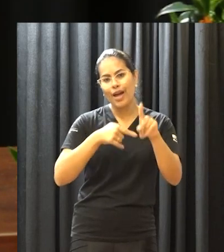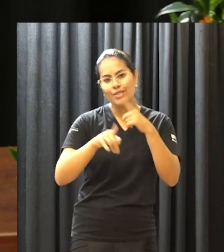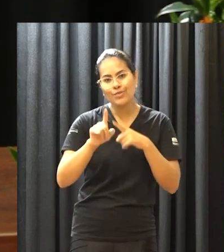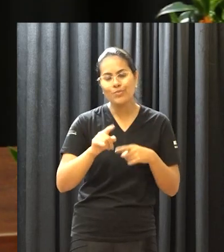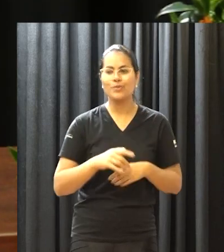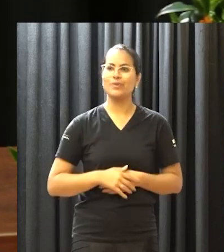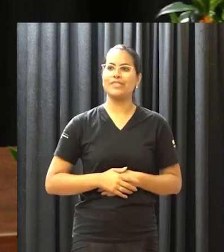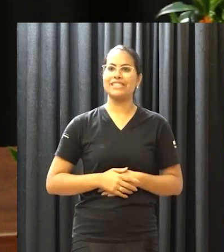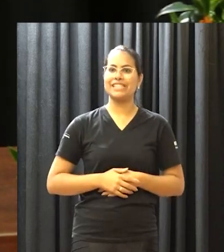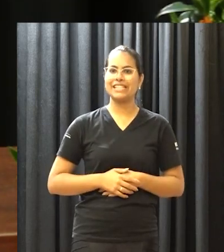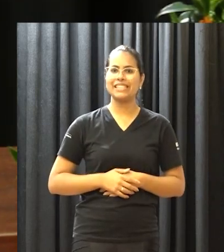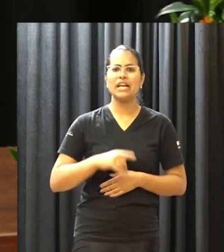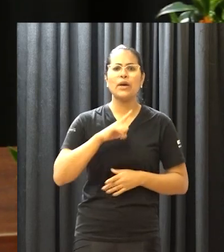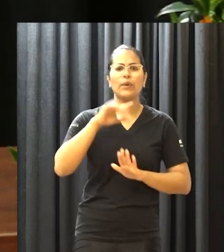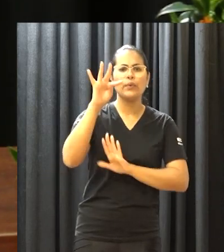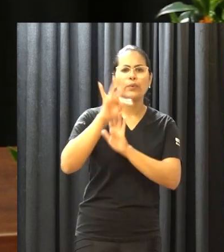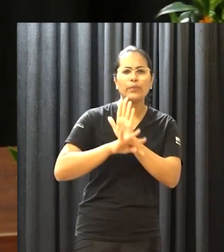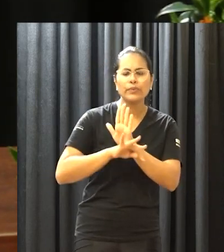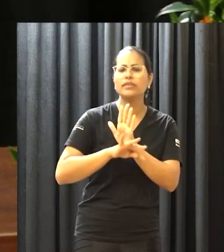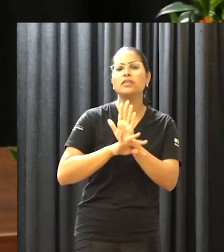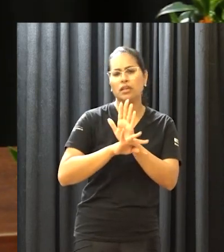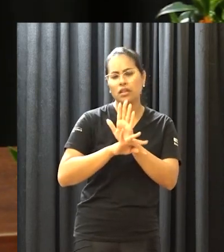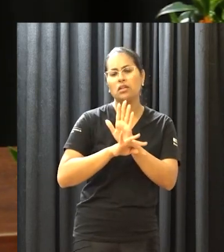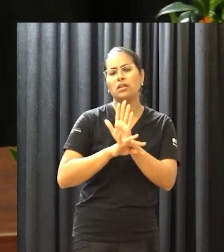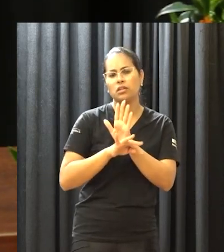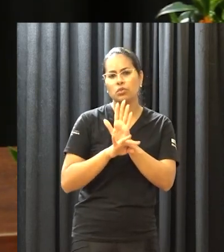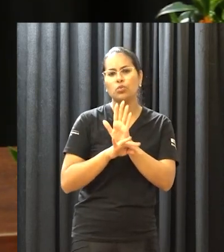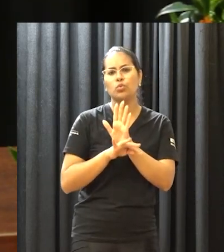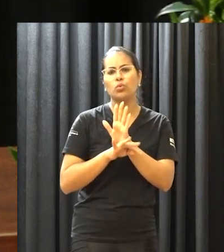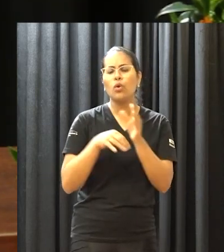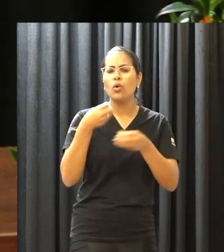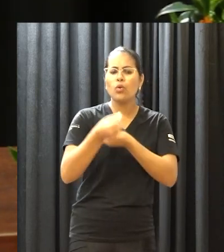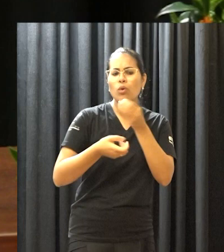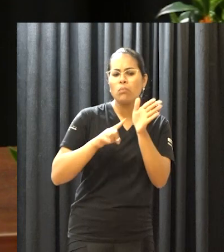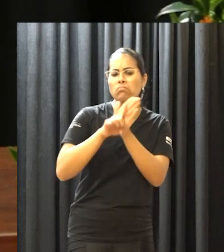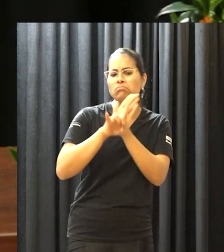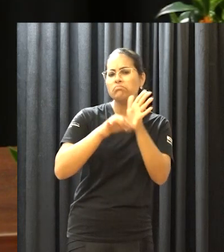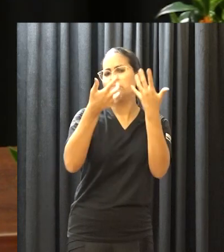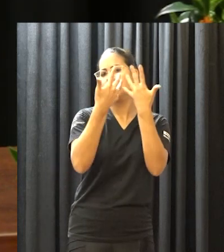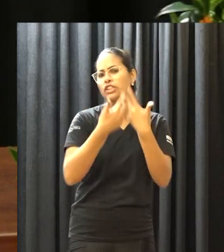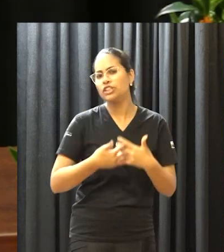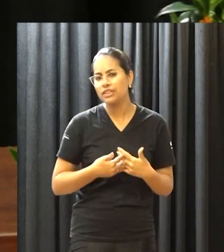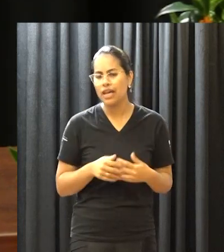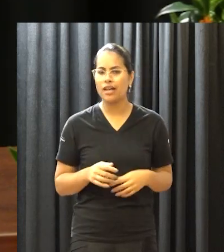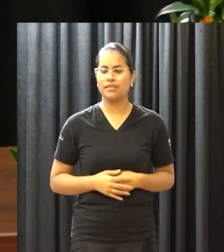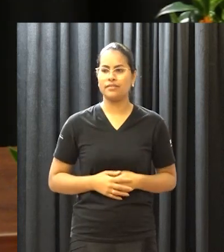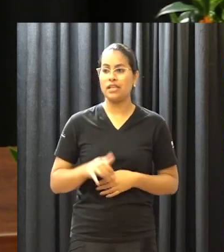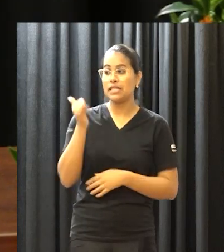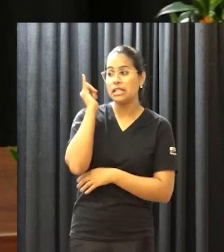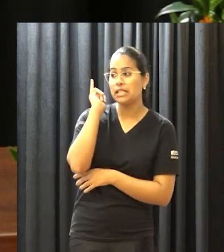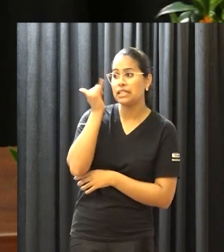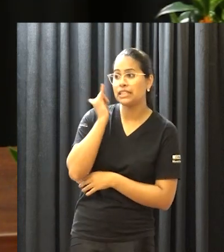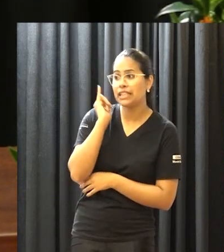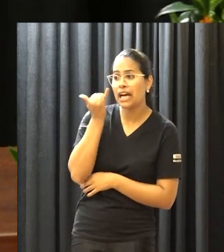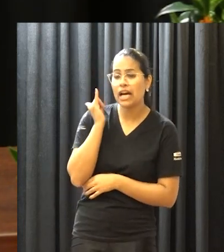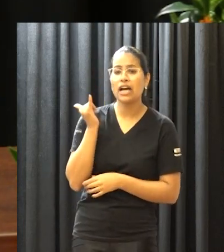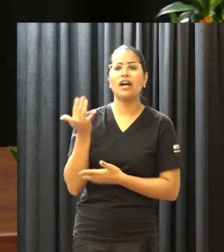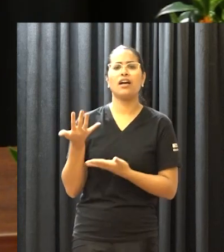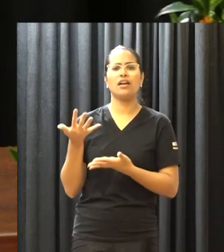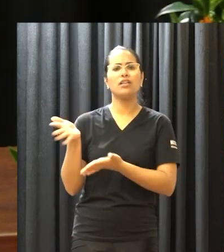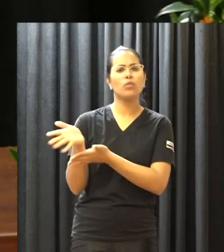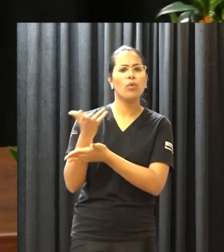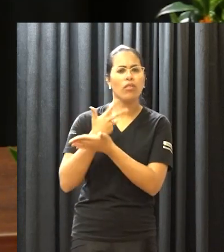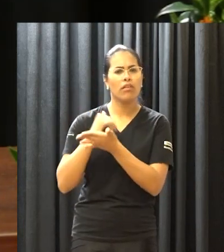defiça, o texto sobre o escrever gravar, sobre o pesquisar com, sobre narrar, sobre colheita de